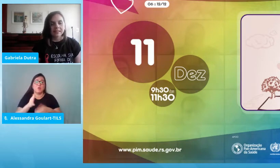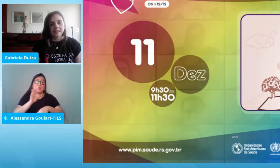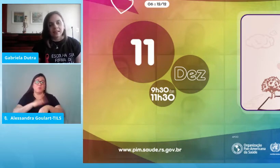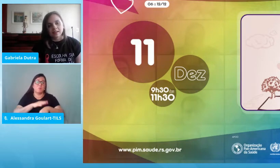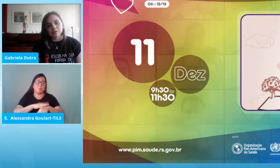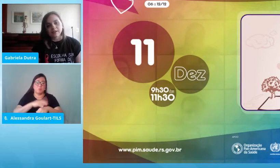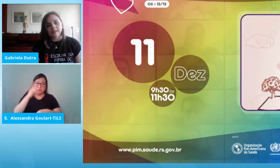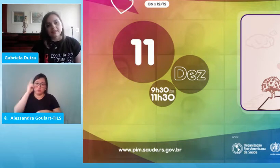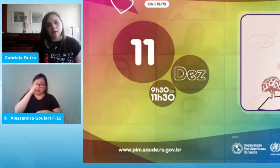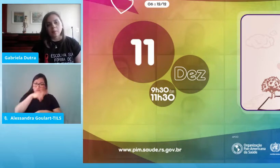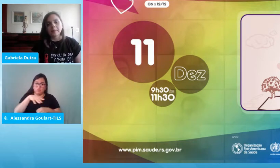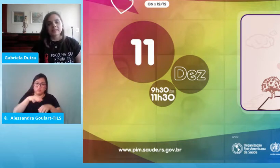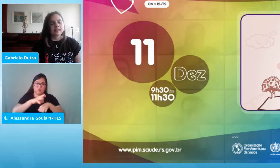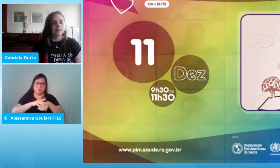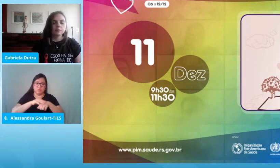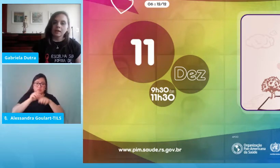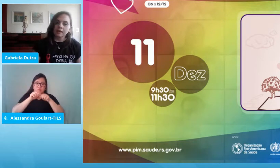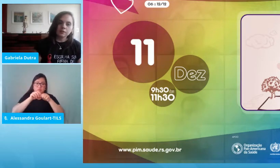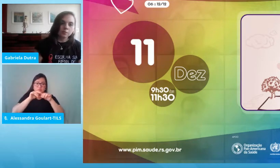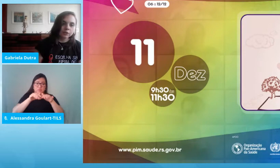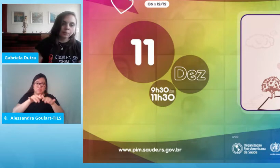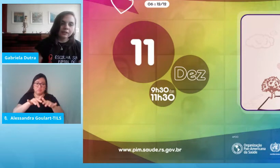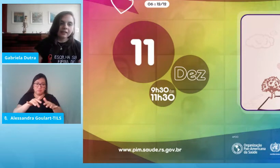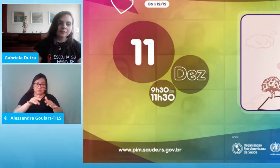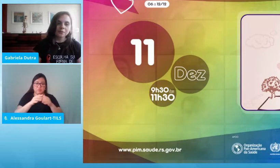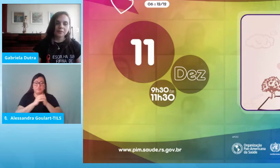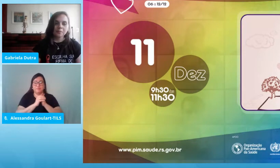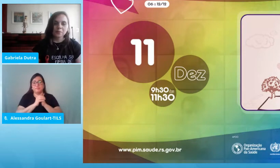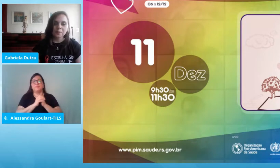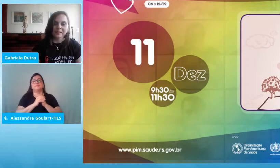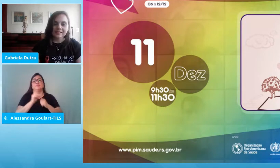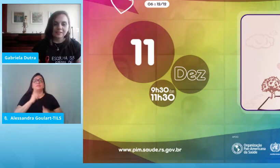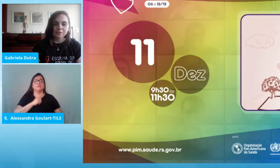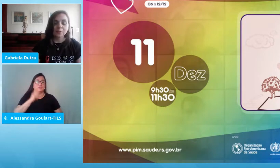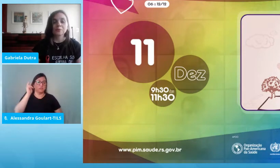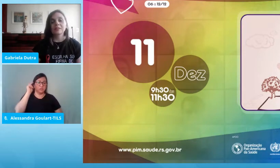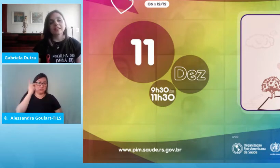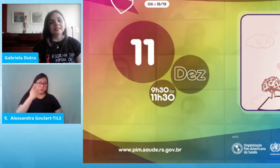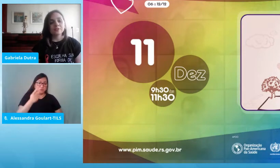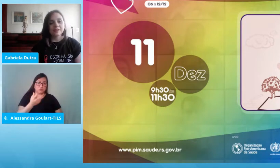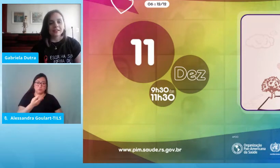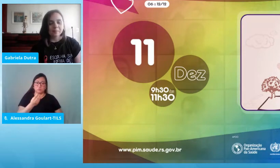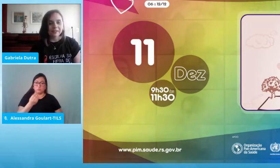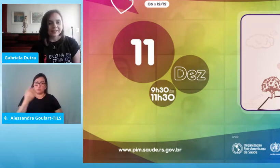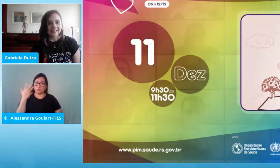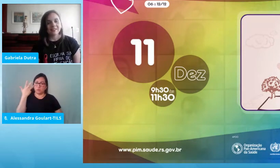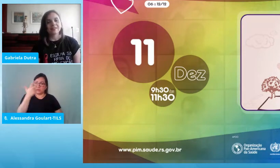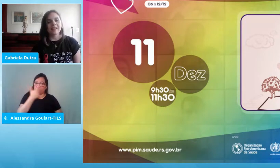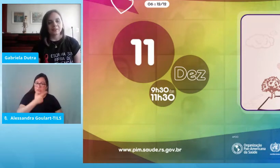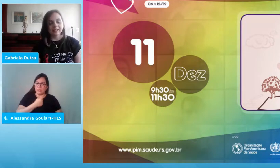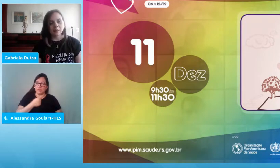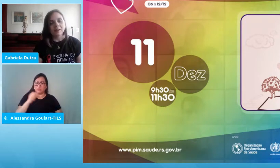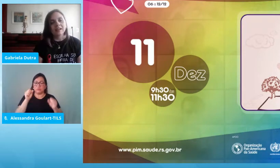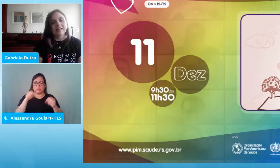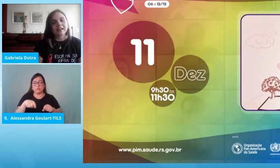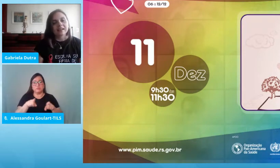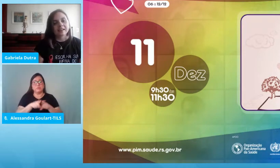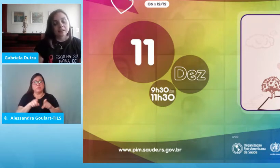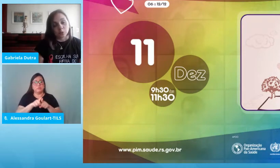infância. A gente vai ter uma apresentação de relatos muito bonitos, contamos com a presença de todos, e nesse dia também vai ser revelado,